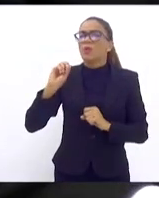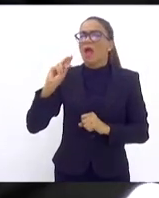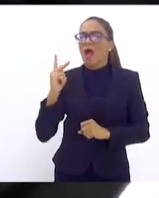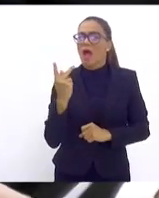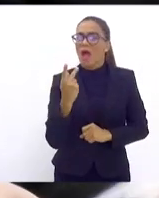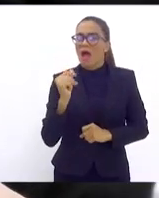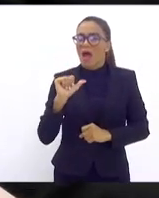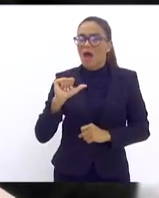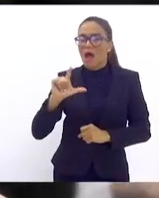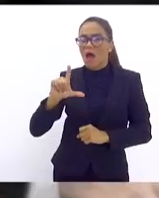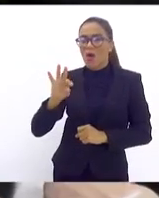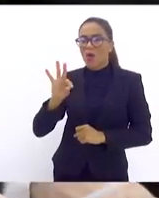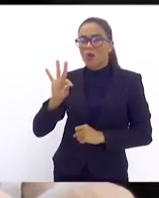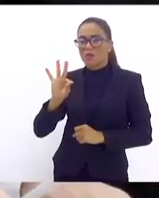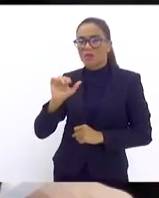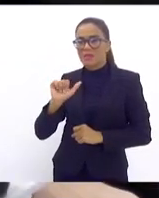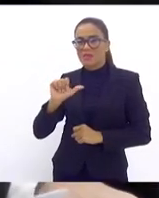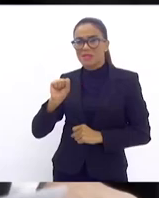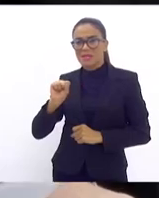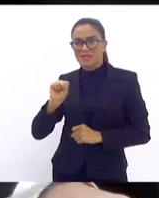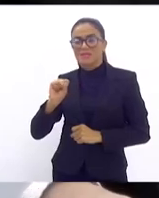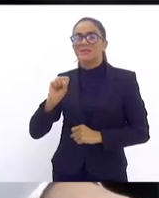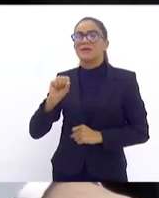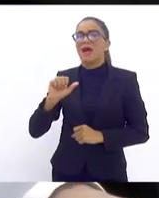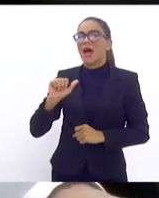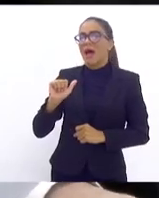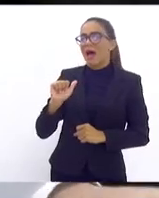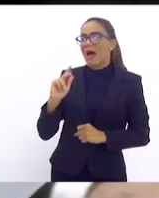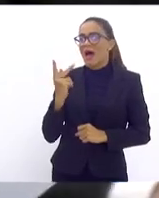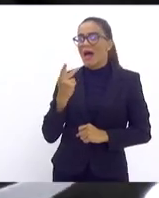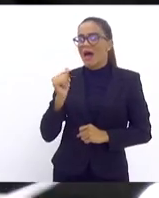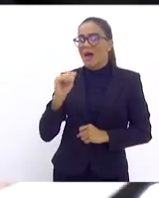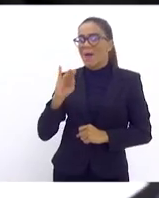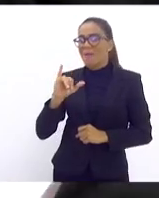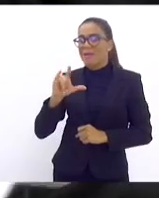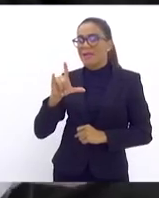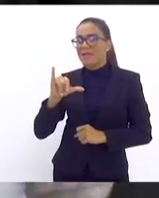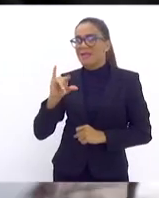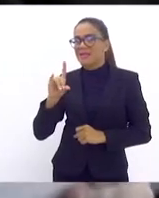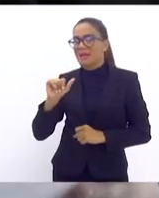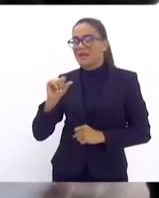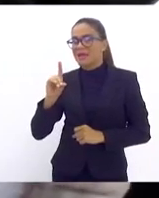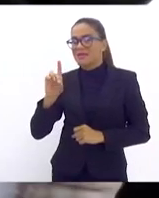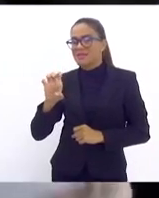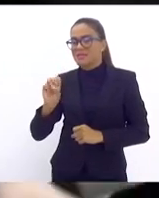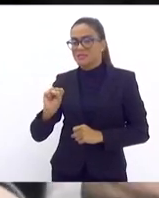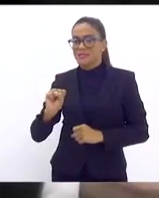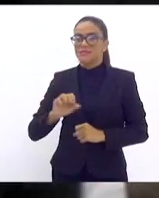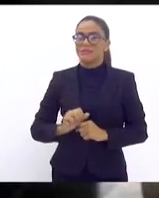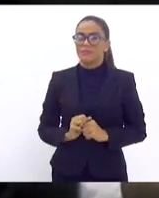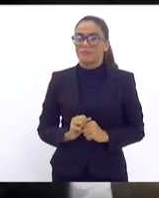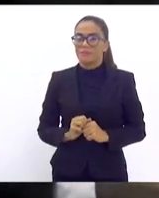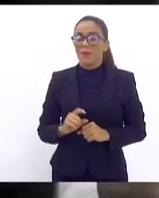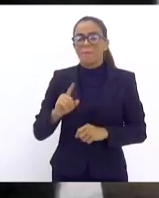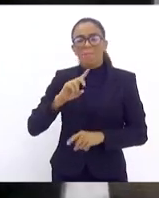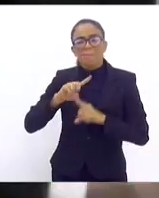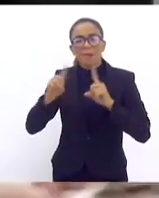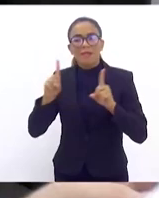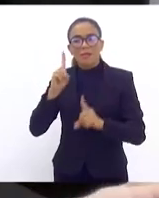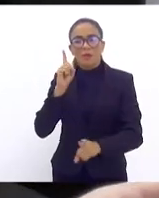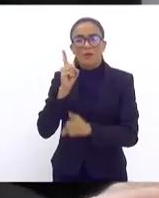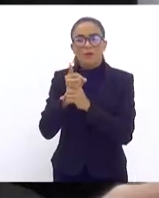criar uma figura estranha de X-Men na legislação estadual, mas eu descobri que o